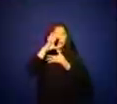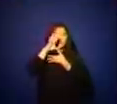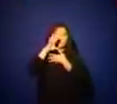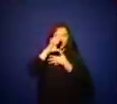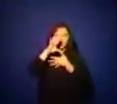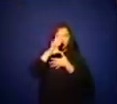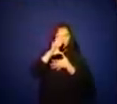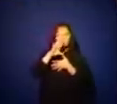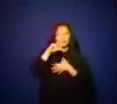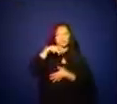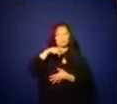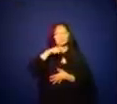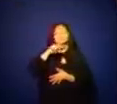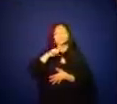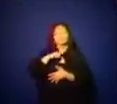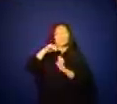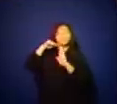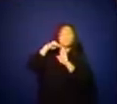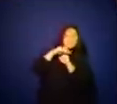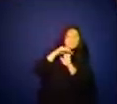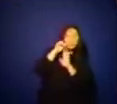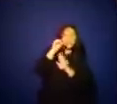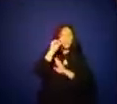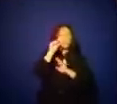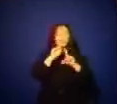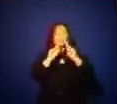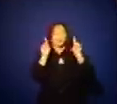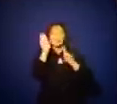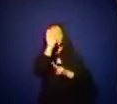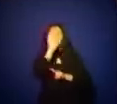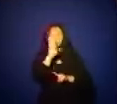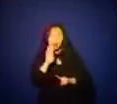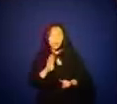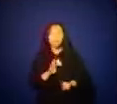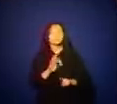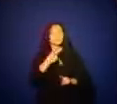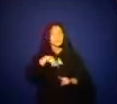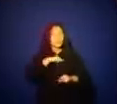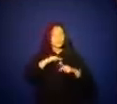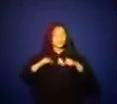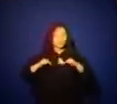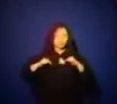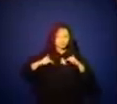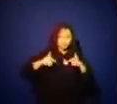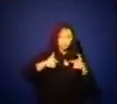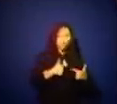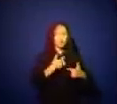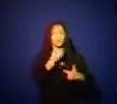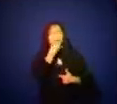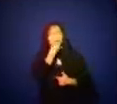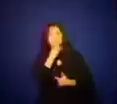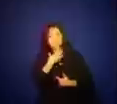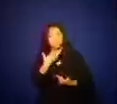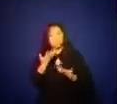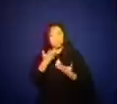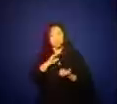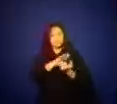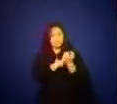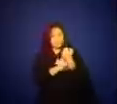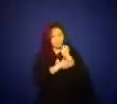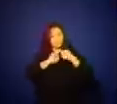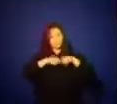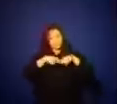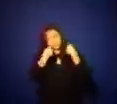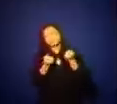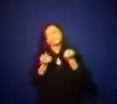Caiu um pouquinho mas como foi dito aqui para o Brasil tem uma enorme Boa Vontade a gente pode explorar um pouco mais isso mas